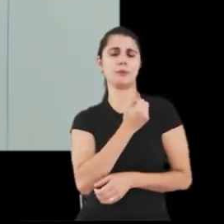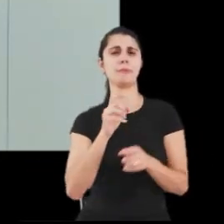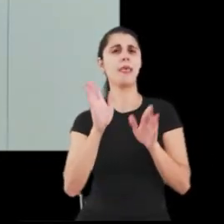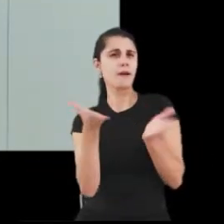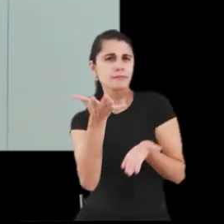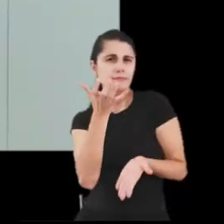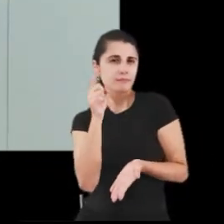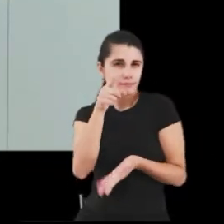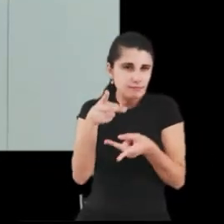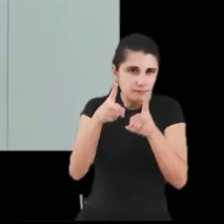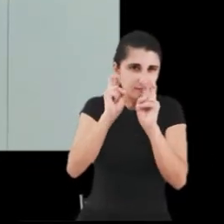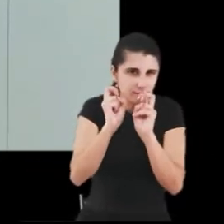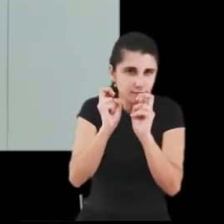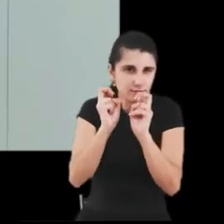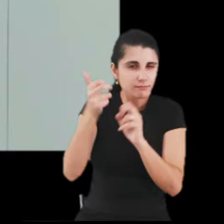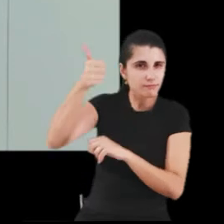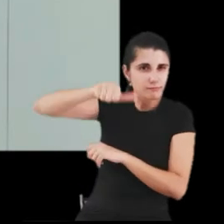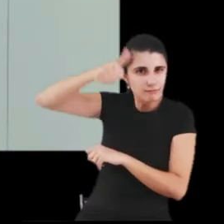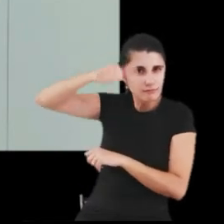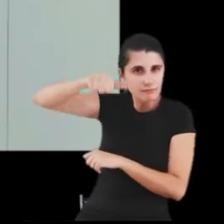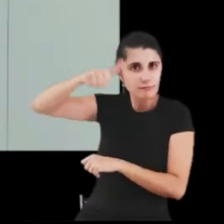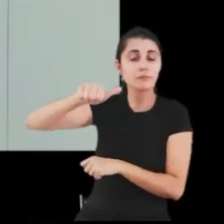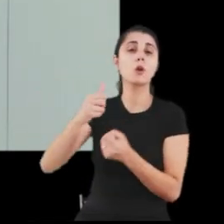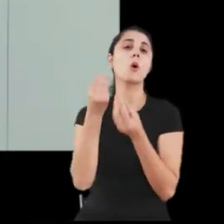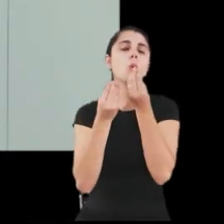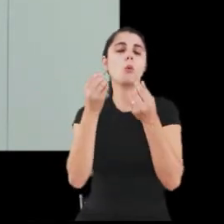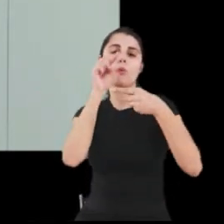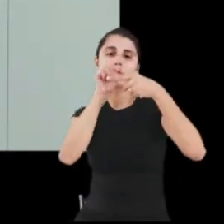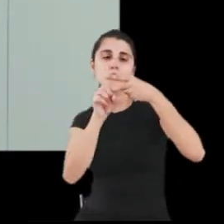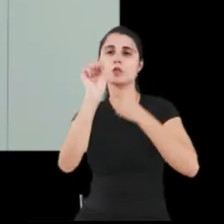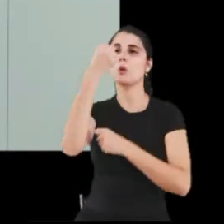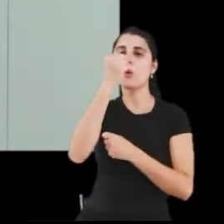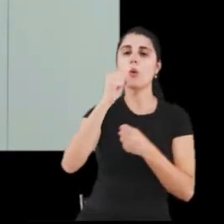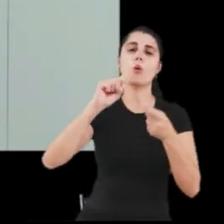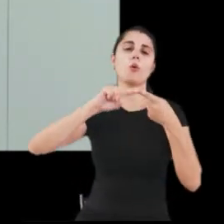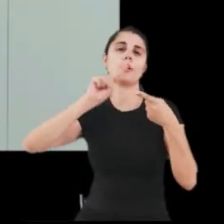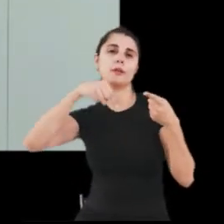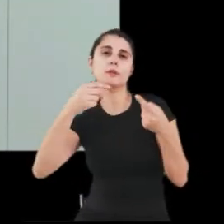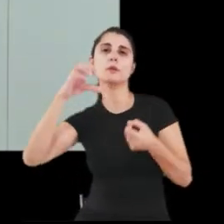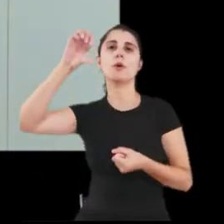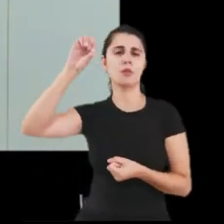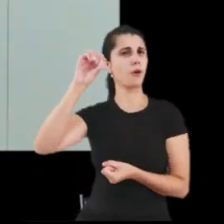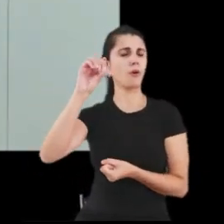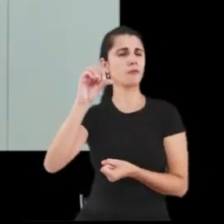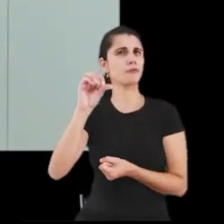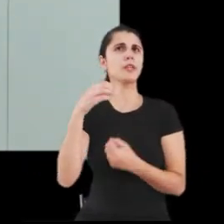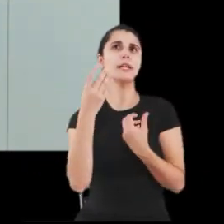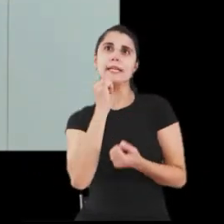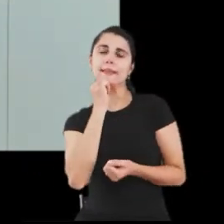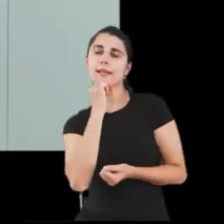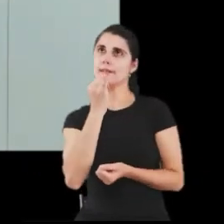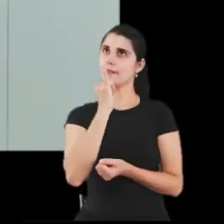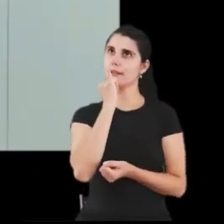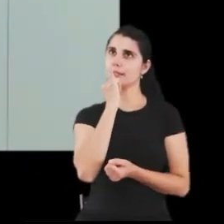você observe, que você analise os divisores de 8 e 9 e veja se existe algum divisor em